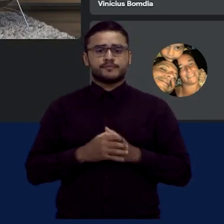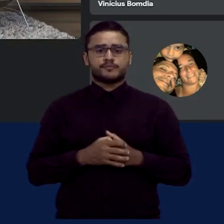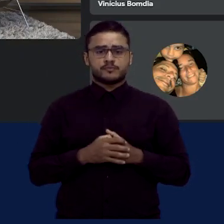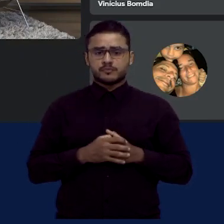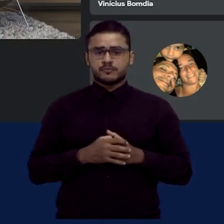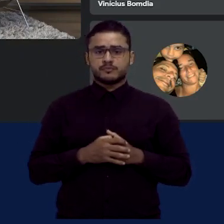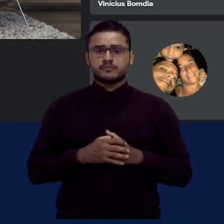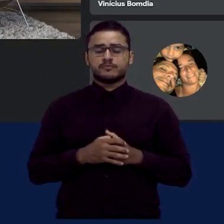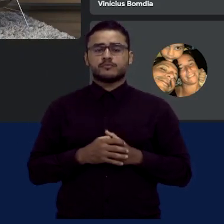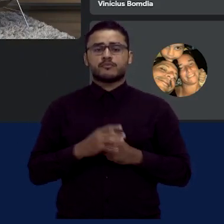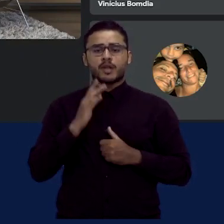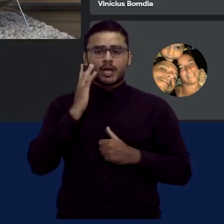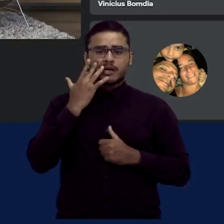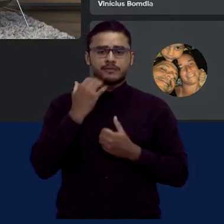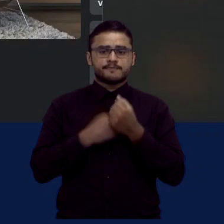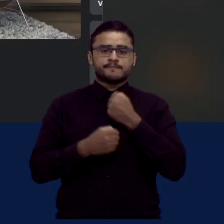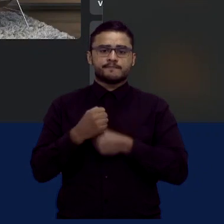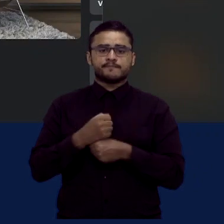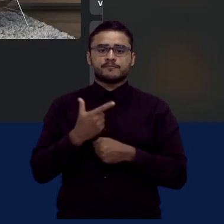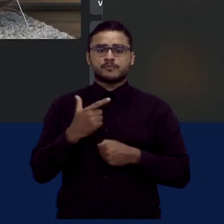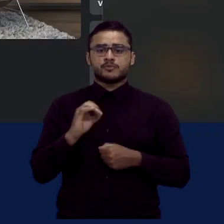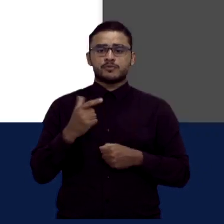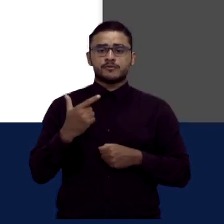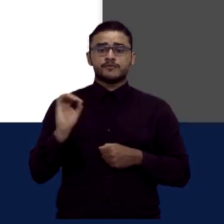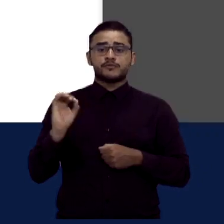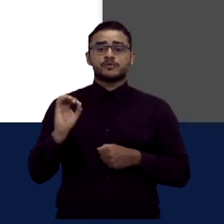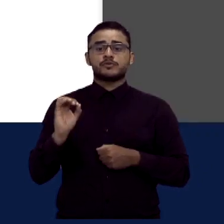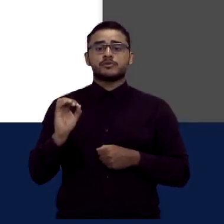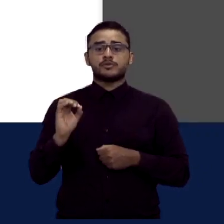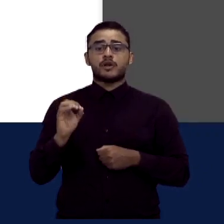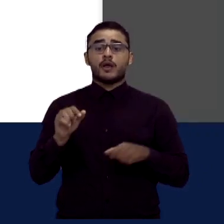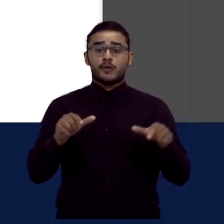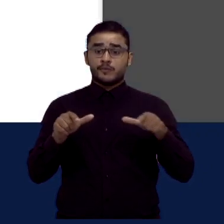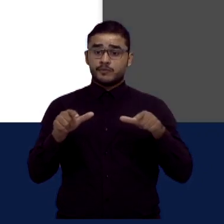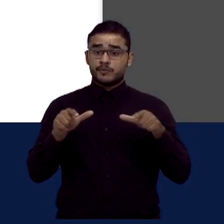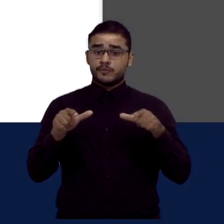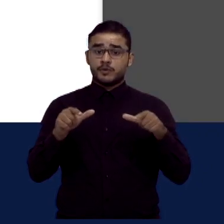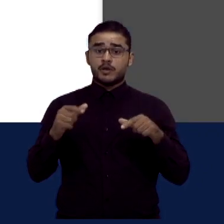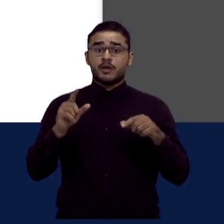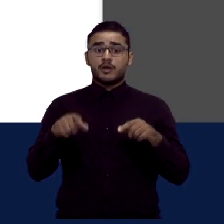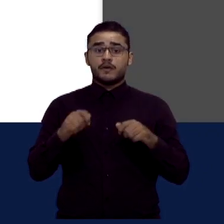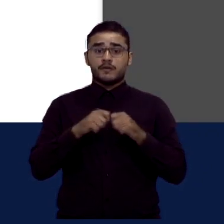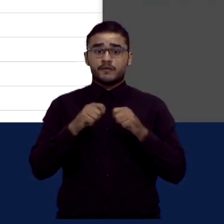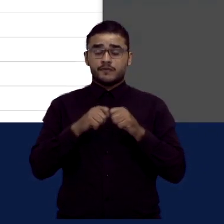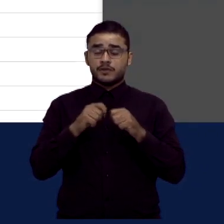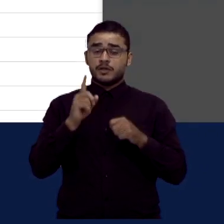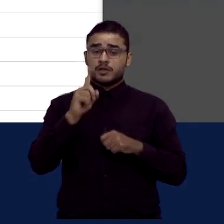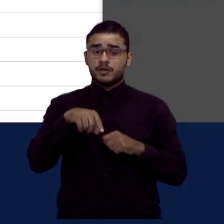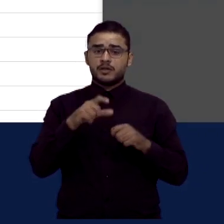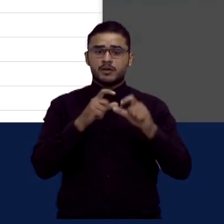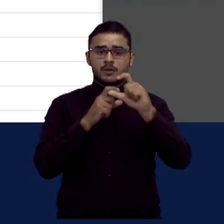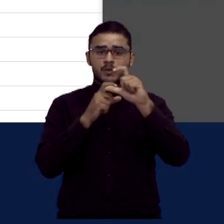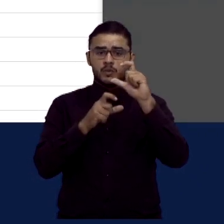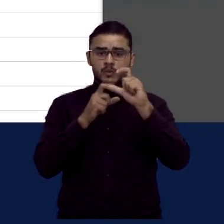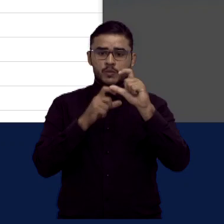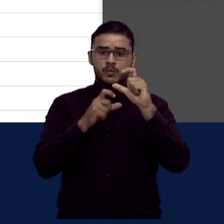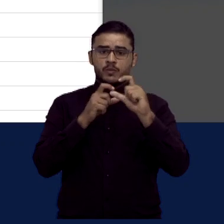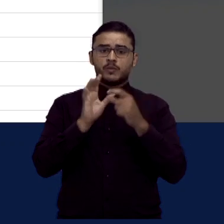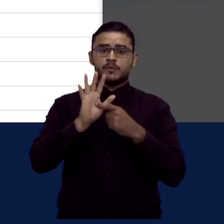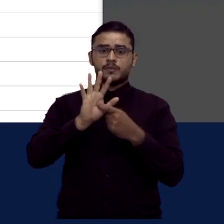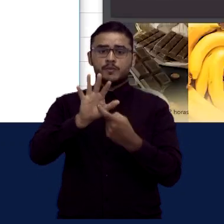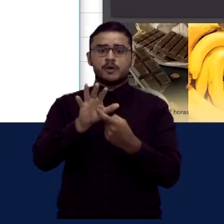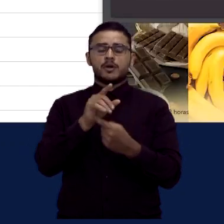2020, se eu bem não me engano, trabalhei como letrista de quadrinhos, a gente vai poder falar sobre isso durante a